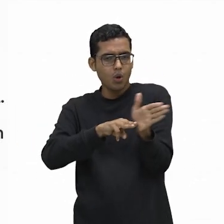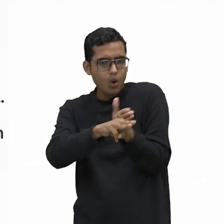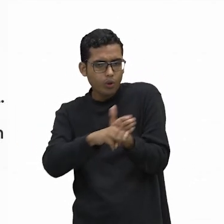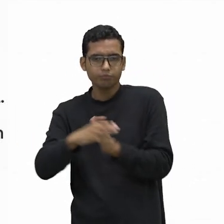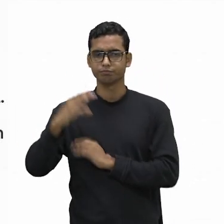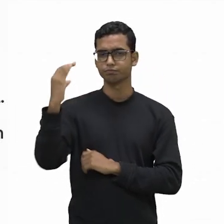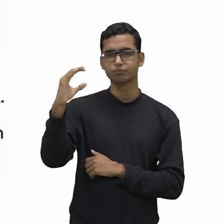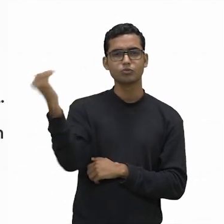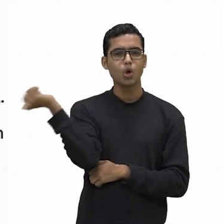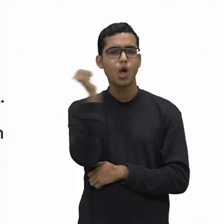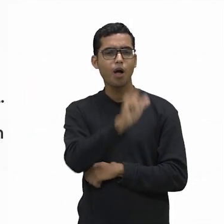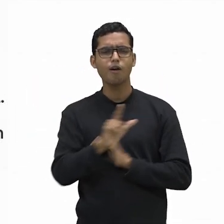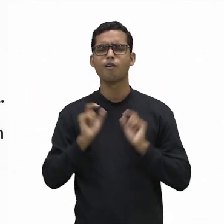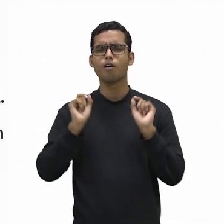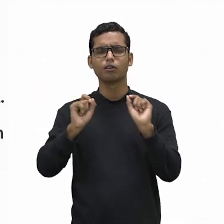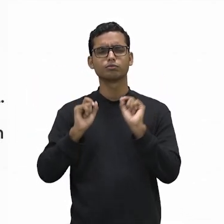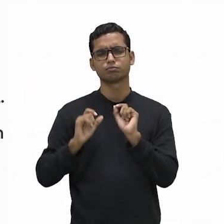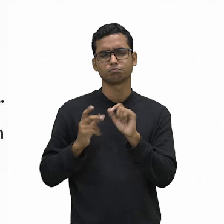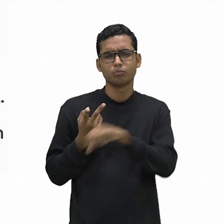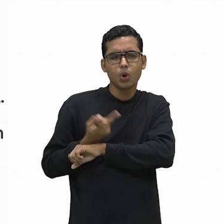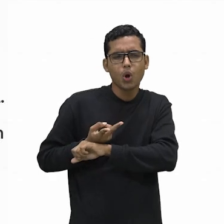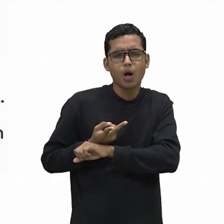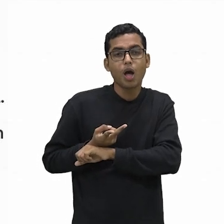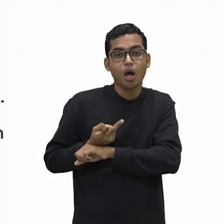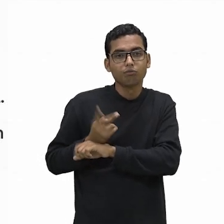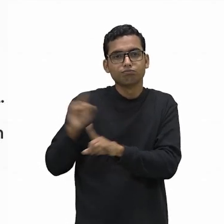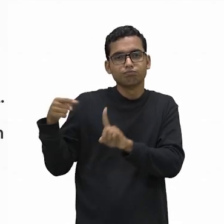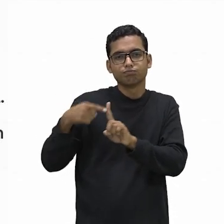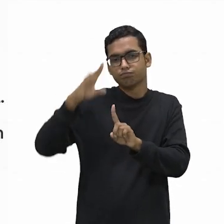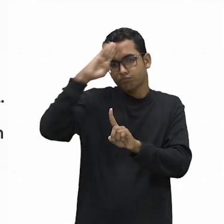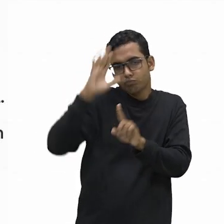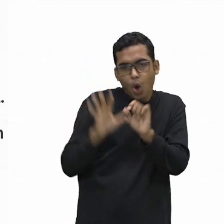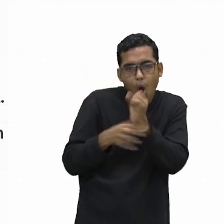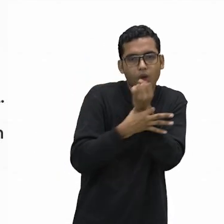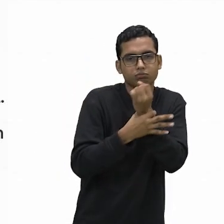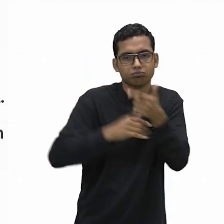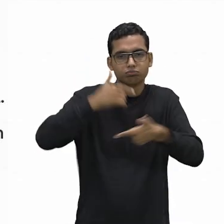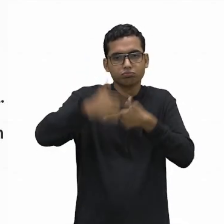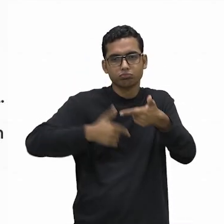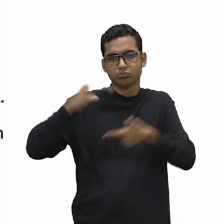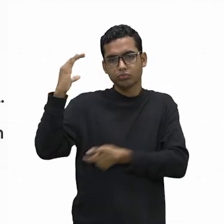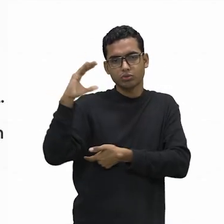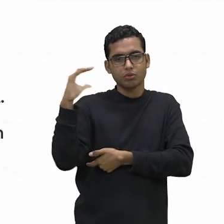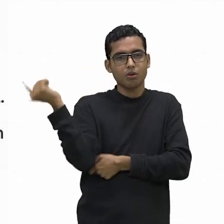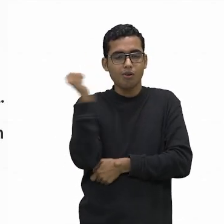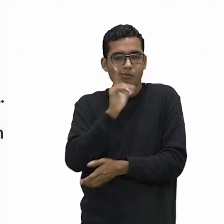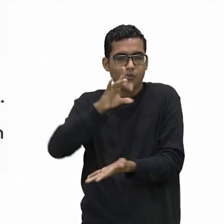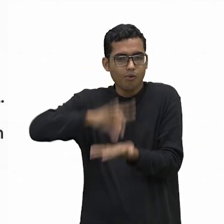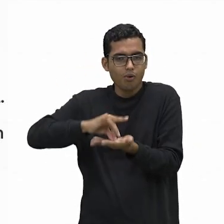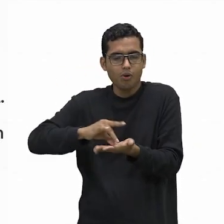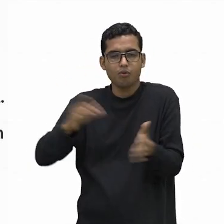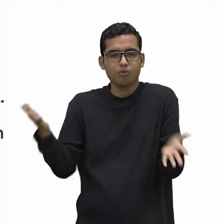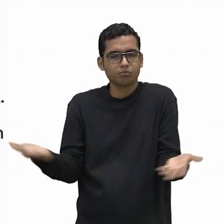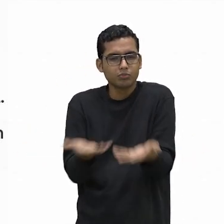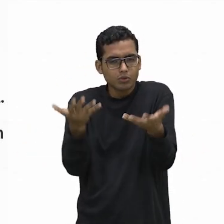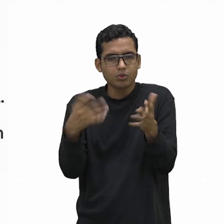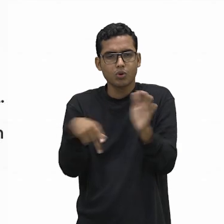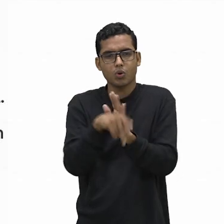garantir os fundamentos para que o trabalho científico ocorra da melhor forma, proporcionando um conhecimento que